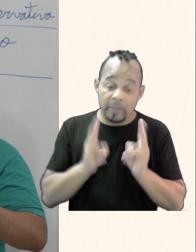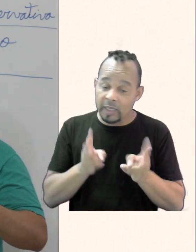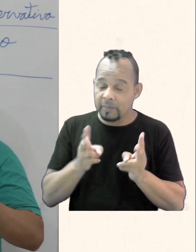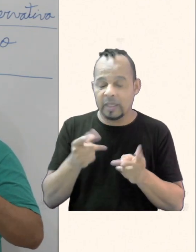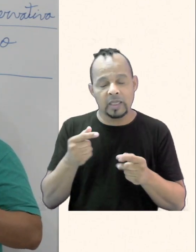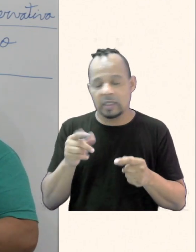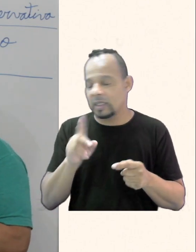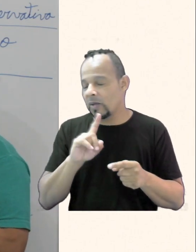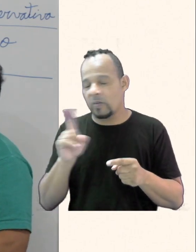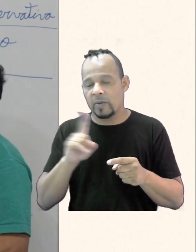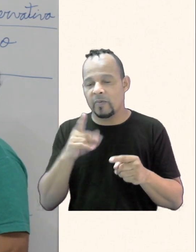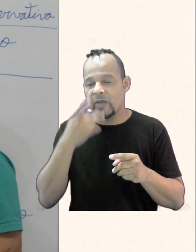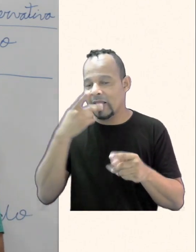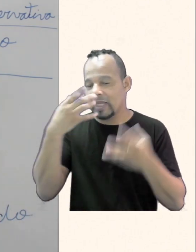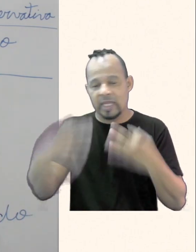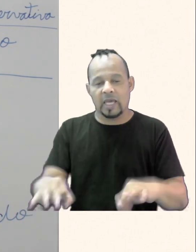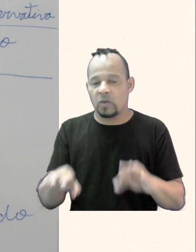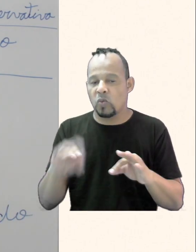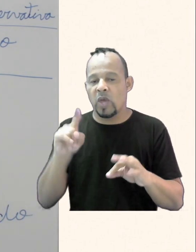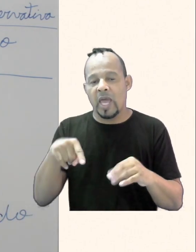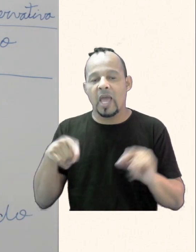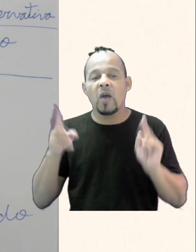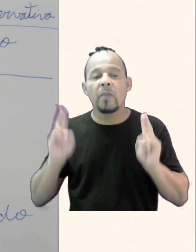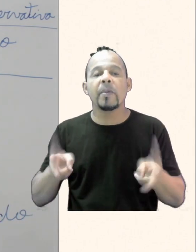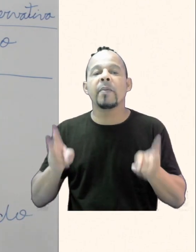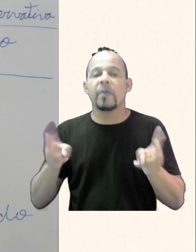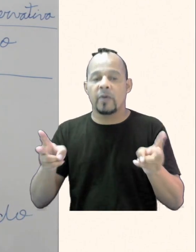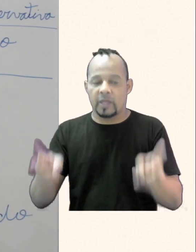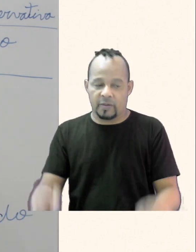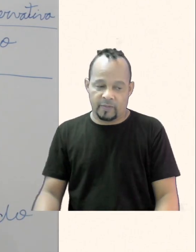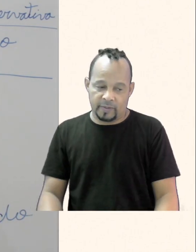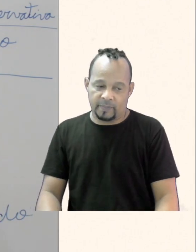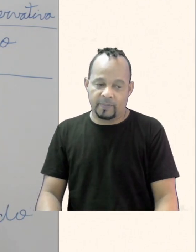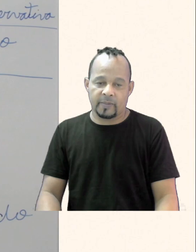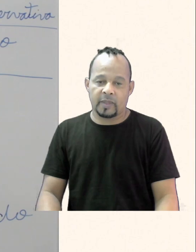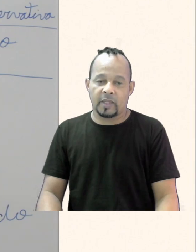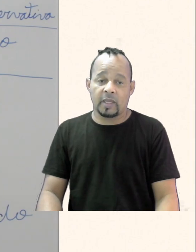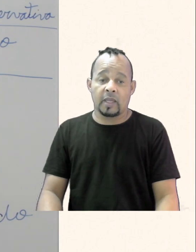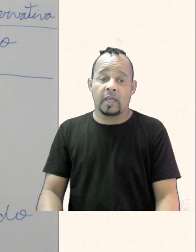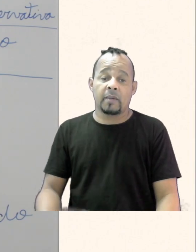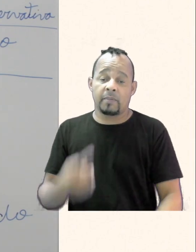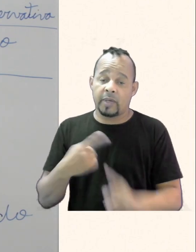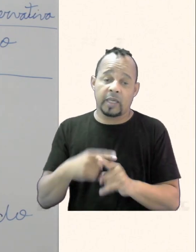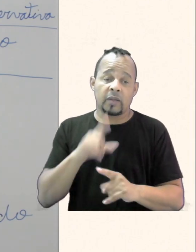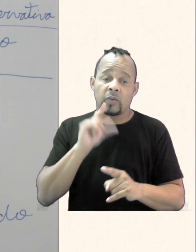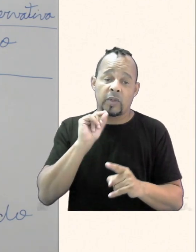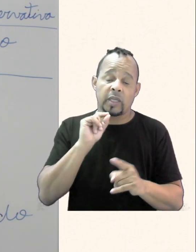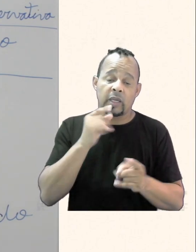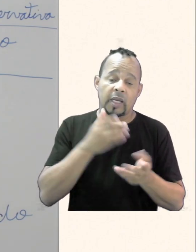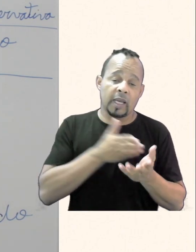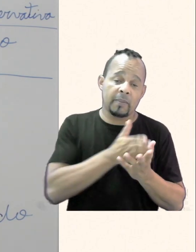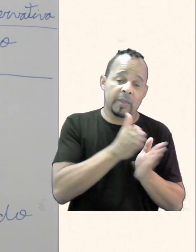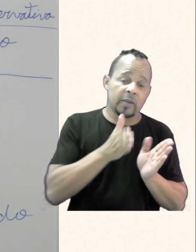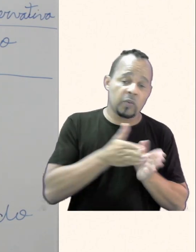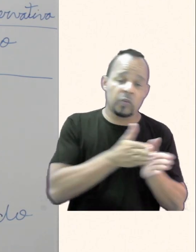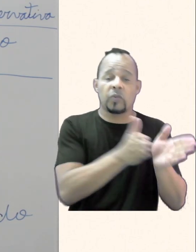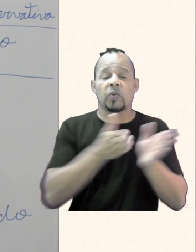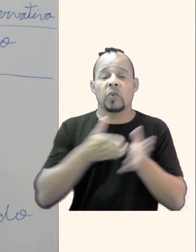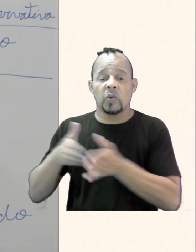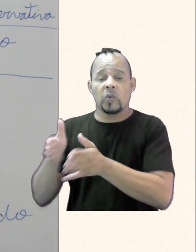não podemos afirmar nada no caso em que por dois caminhos que nós podemos escolher der o mesmo